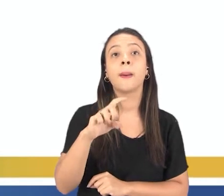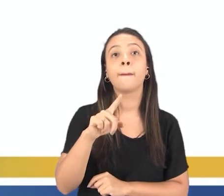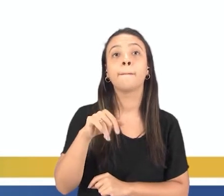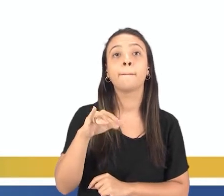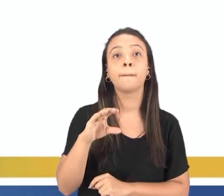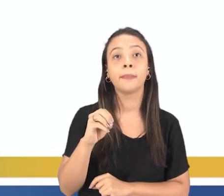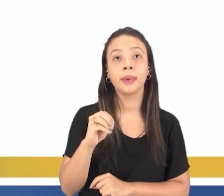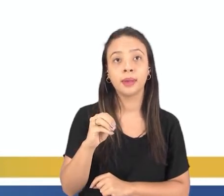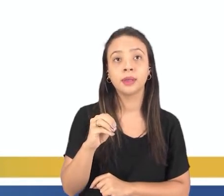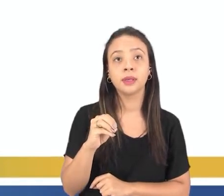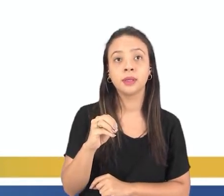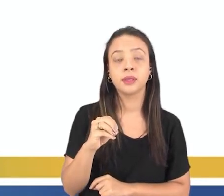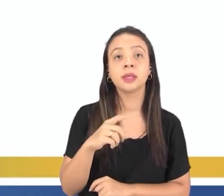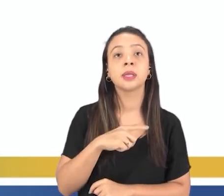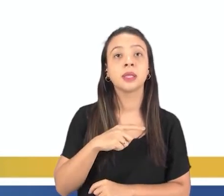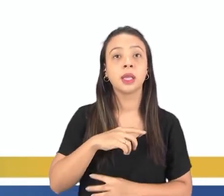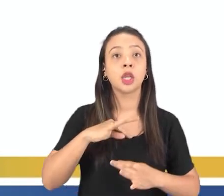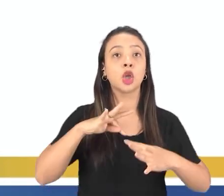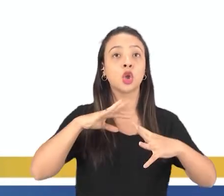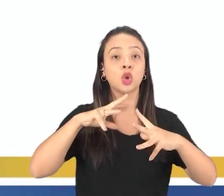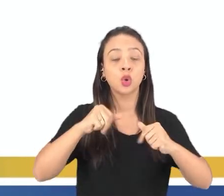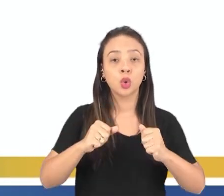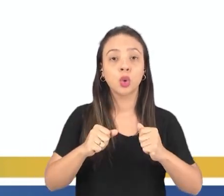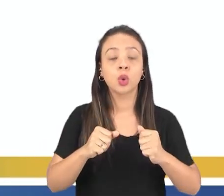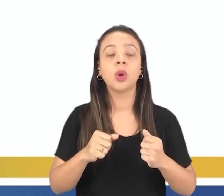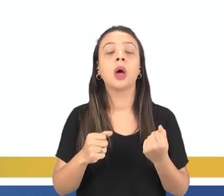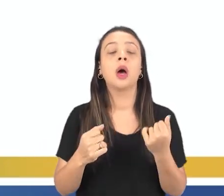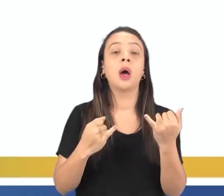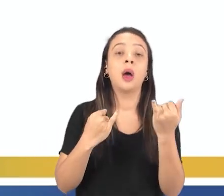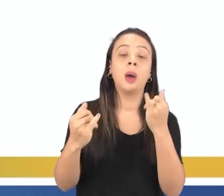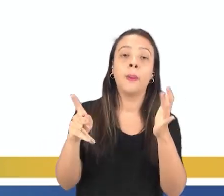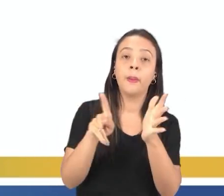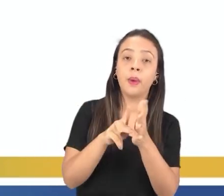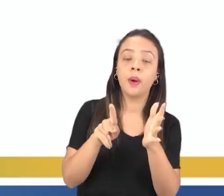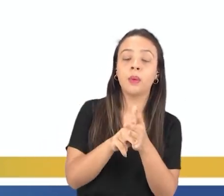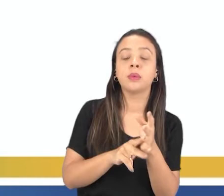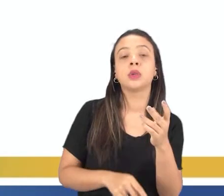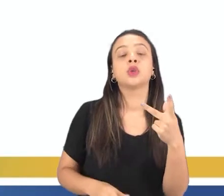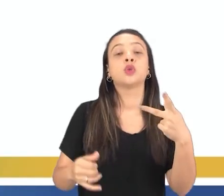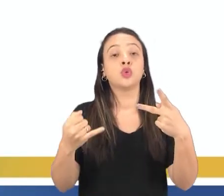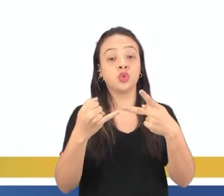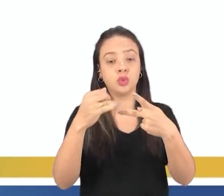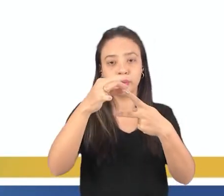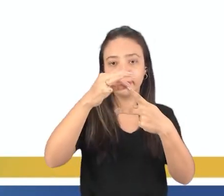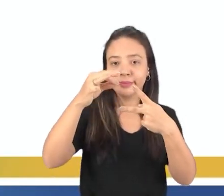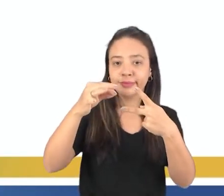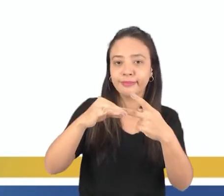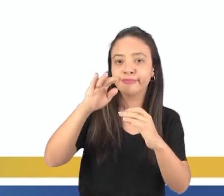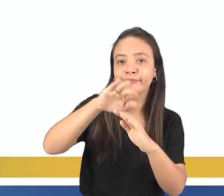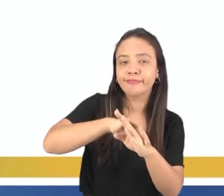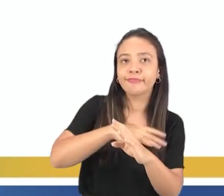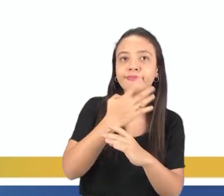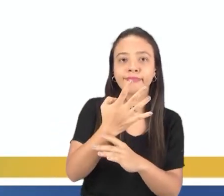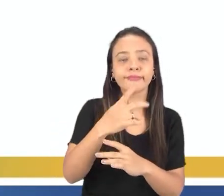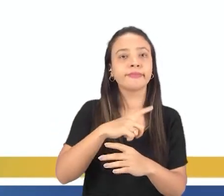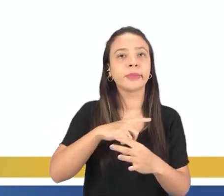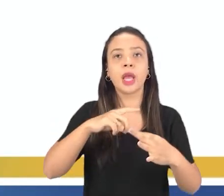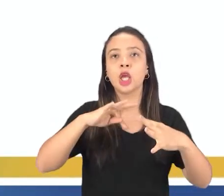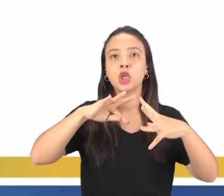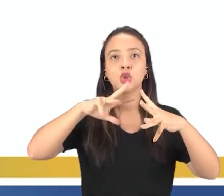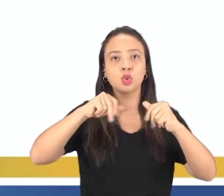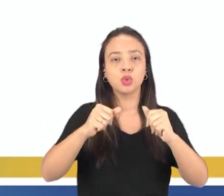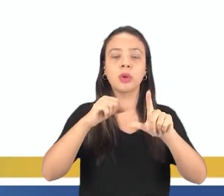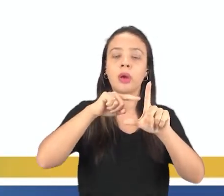vão assumir todas as propriedades dos quadriláteros. Nós vamos ter os vértices, os lados, as diagonais,